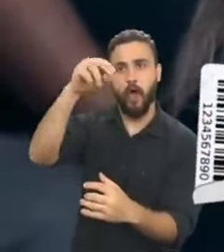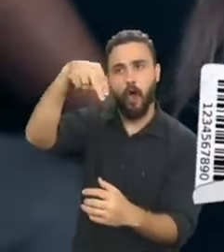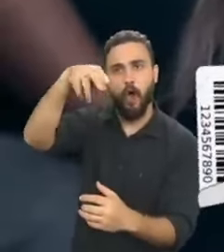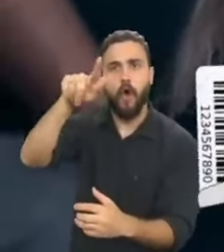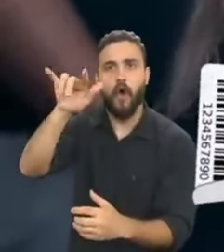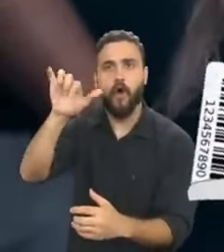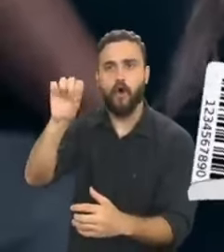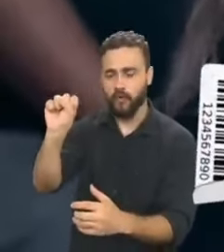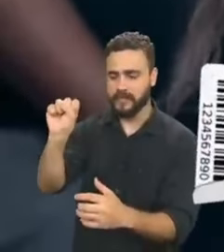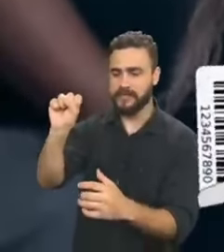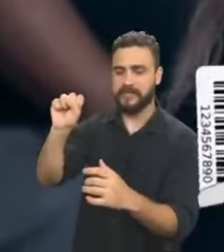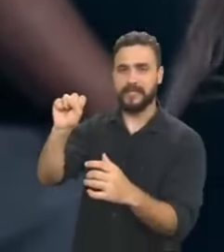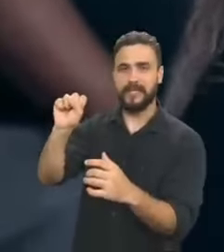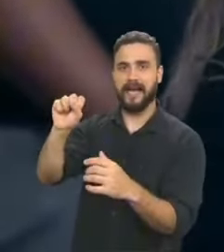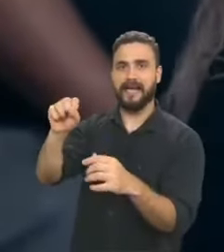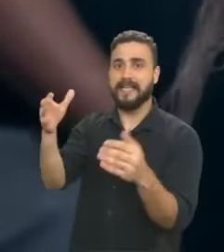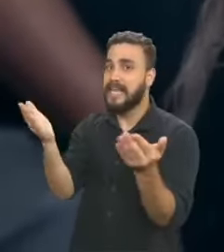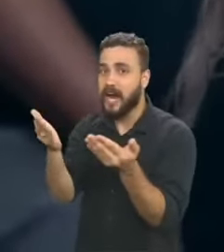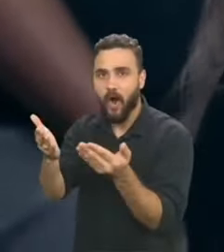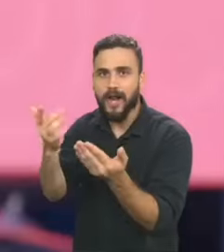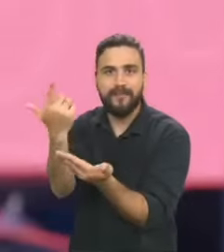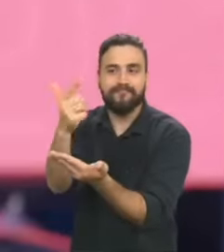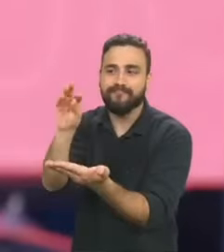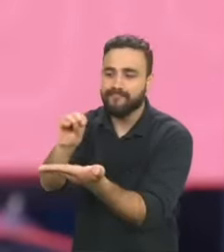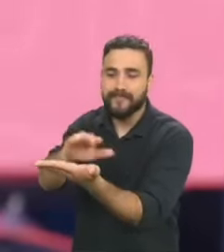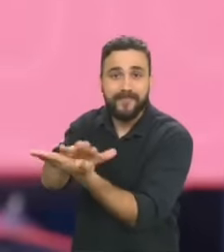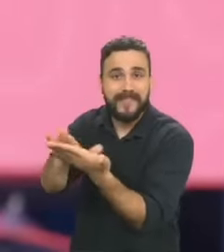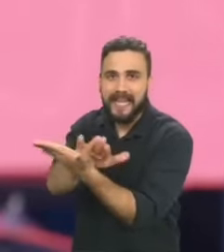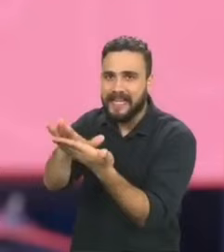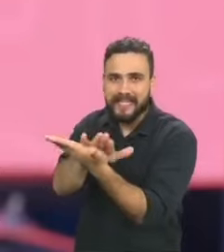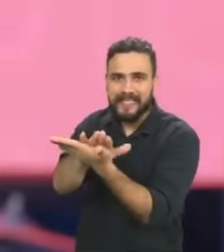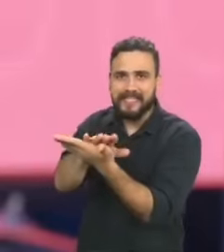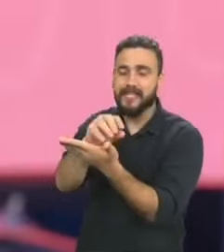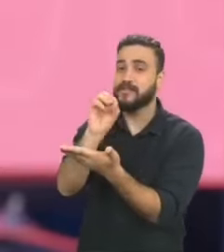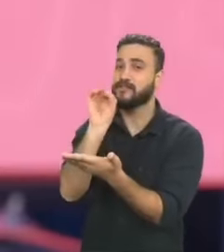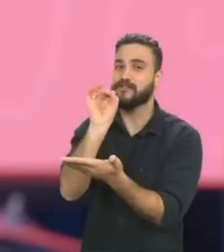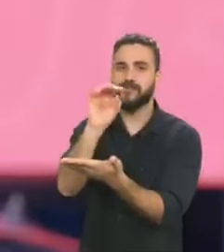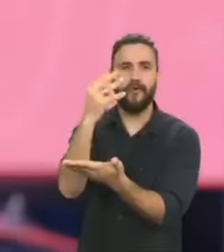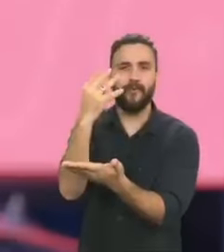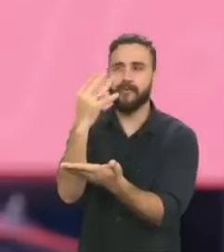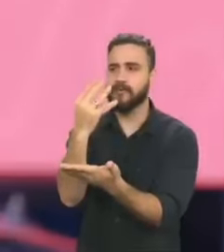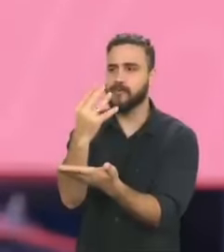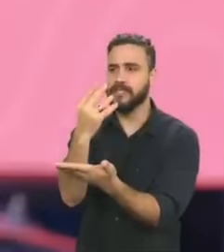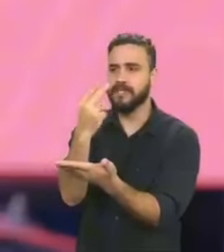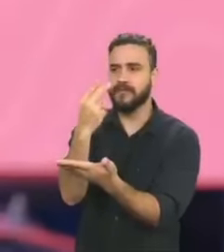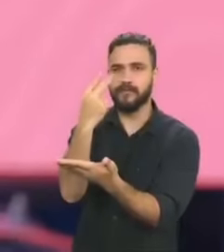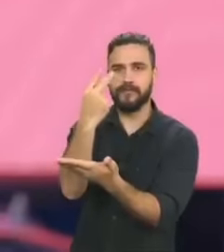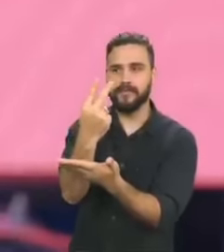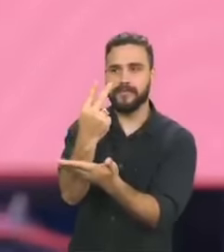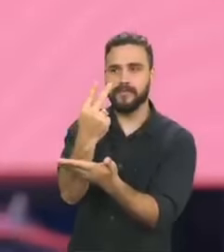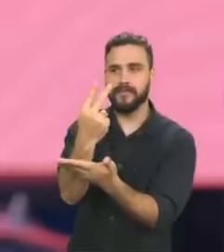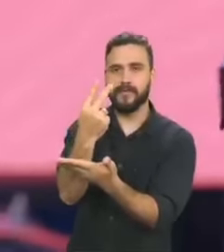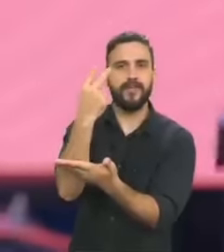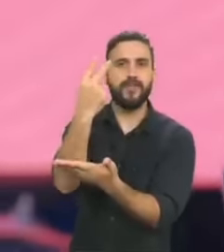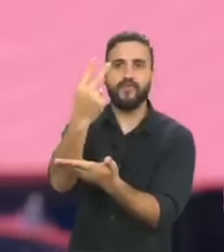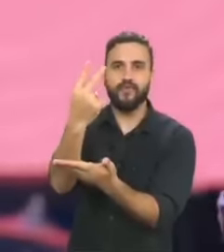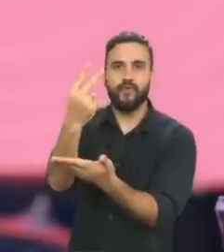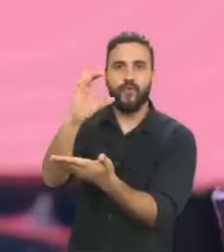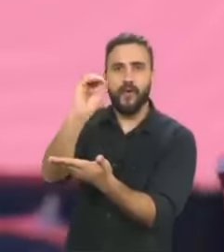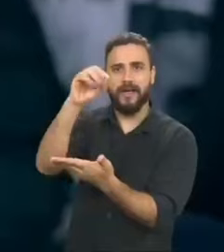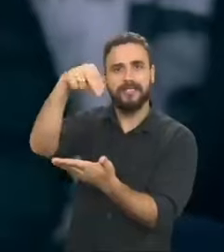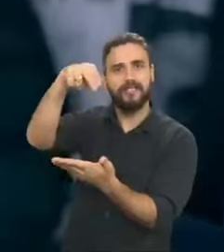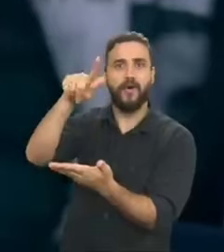Porque o povo meio esqueceu, né? E aquela foi um negócio de louco aquele terremoto na